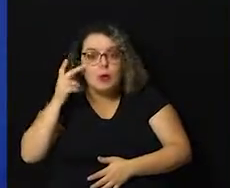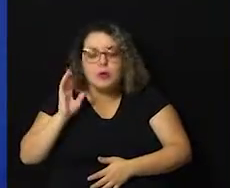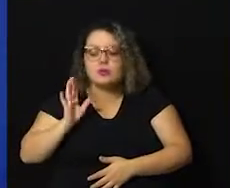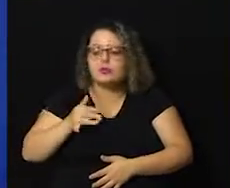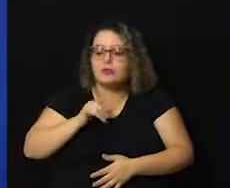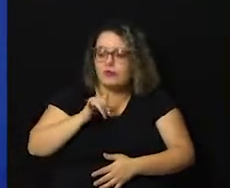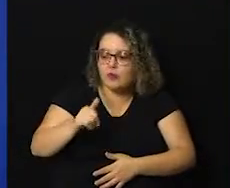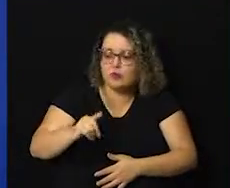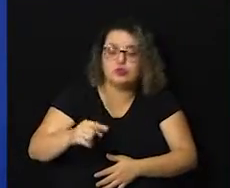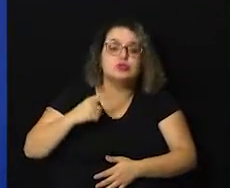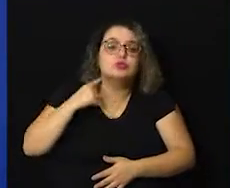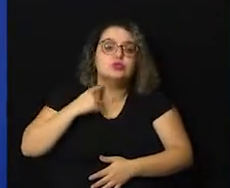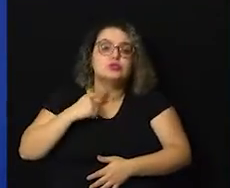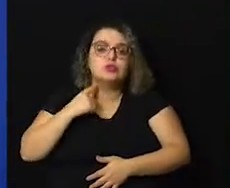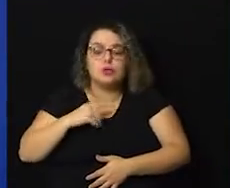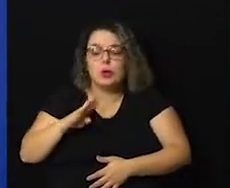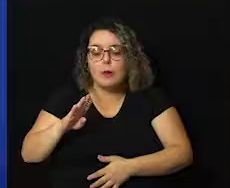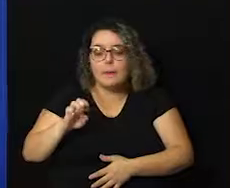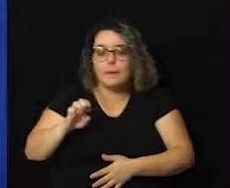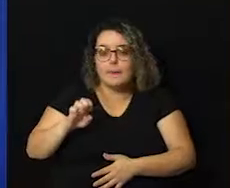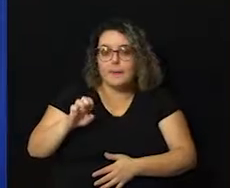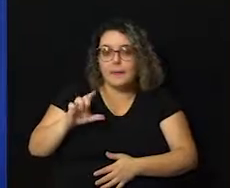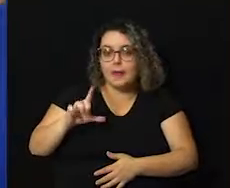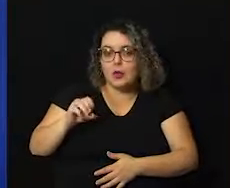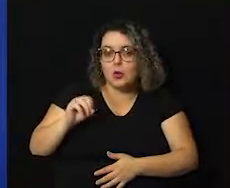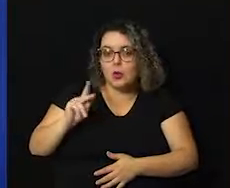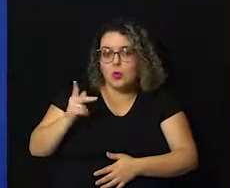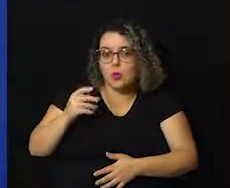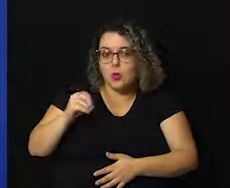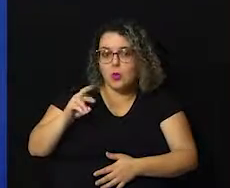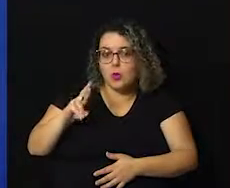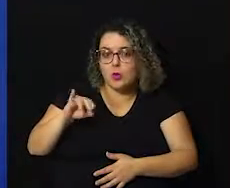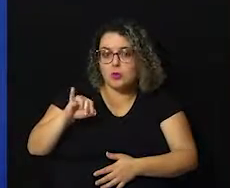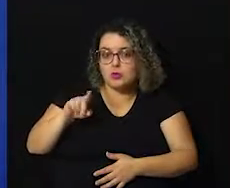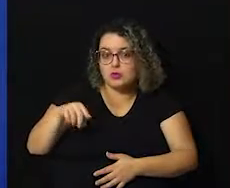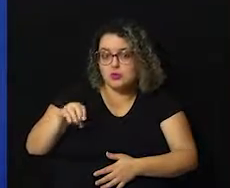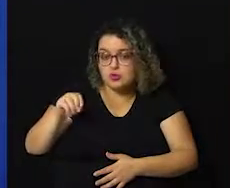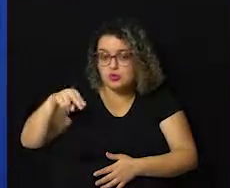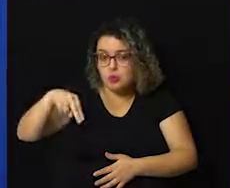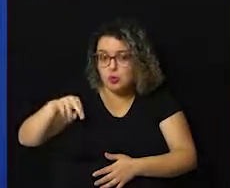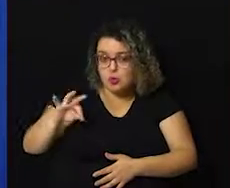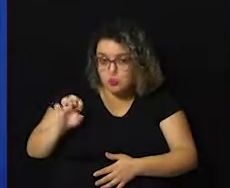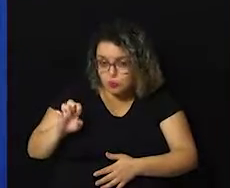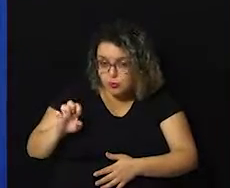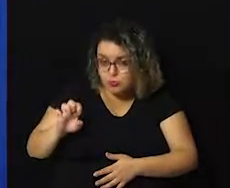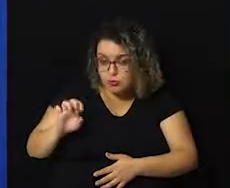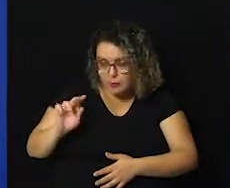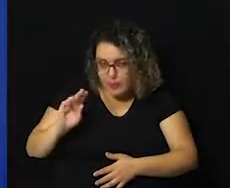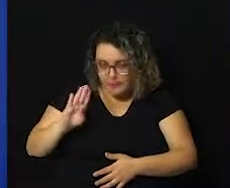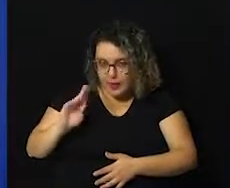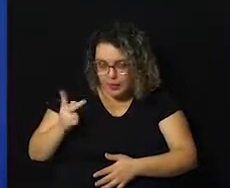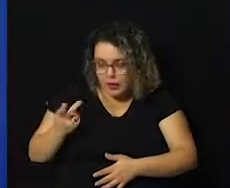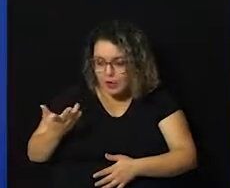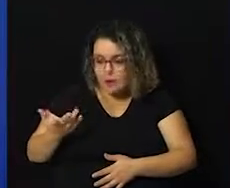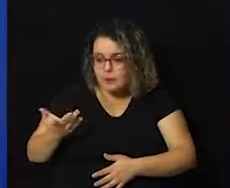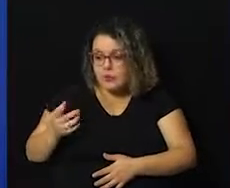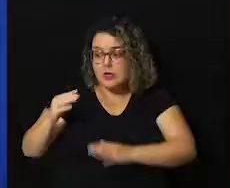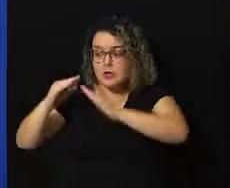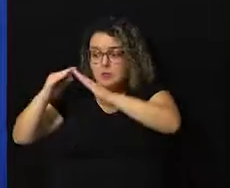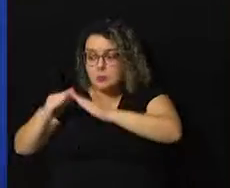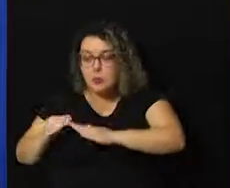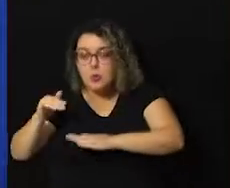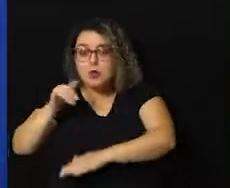Paulo já falou de Belo Horizonte e a gente lembra que você é do estado do Rio como então agora a